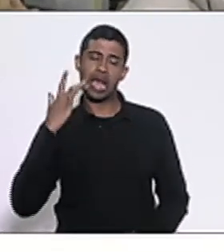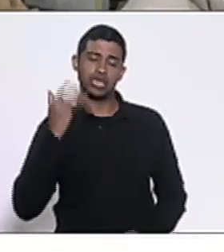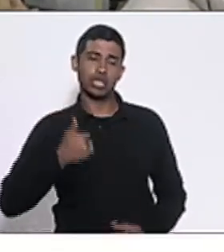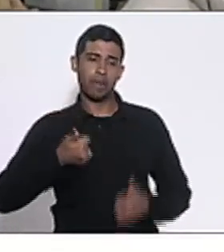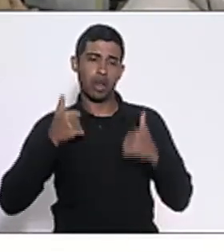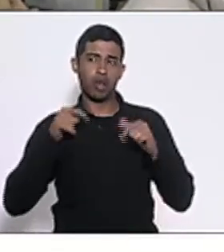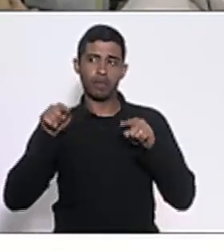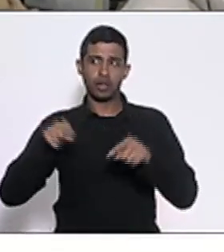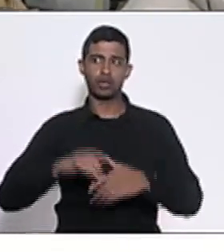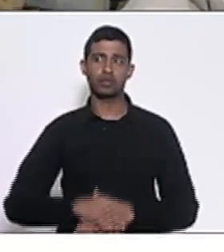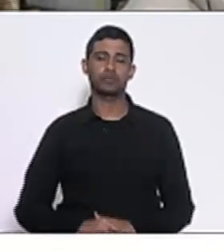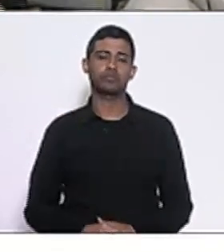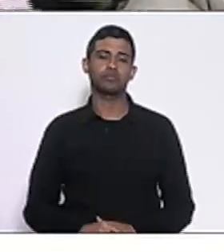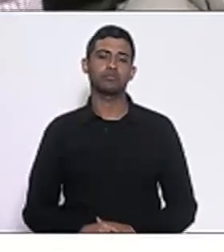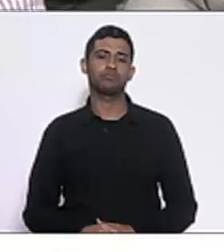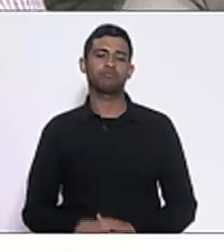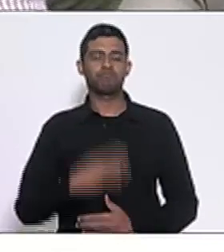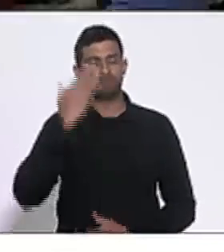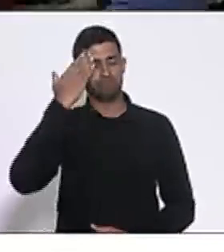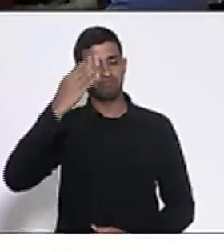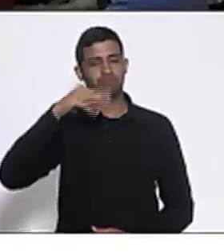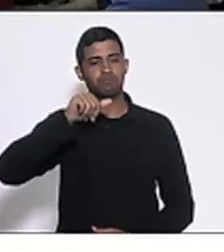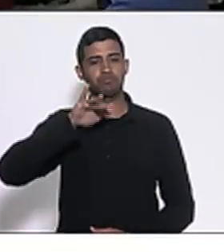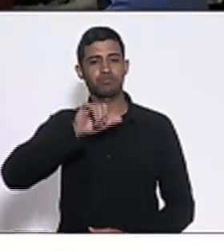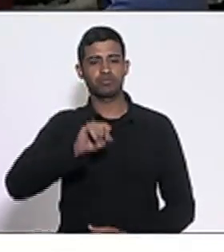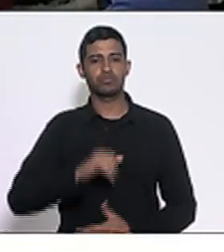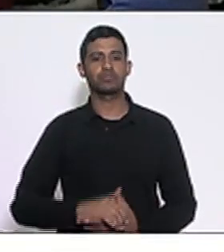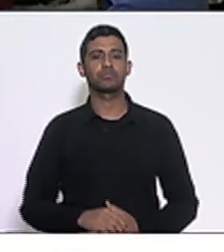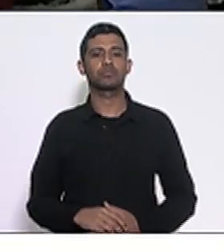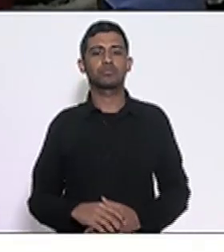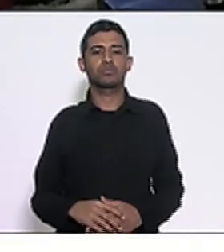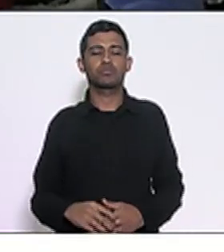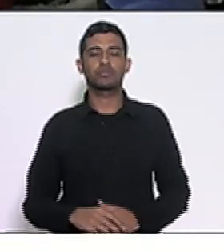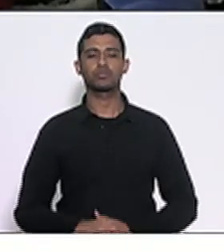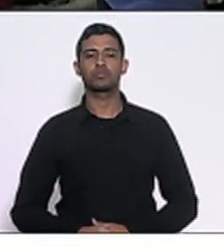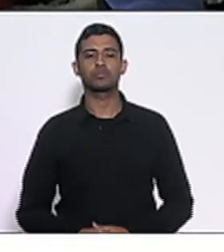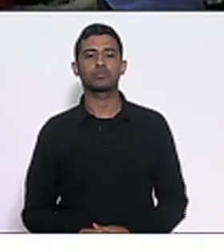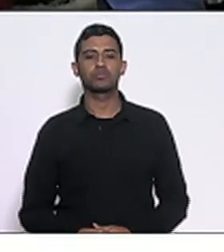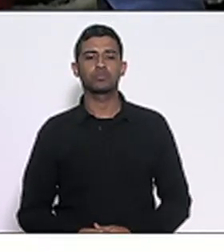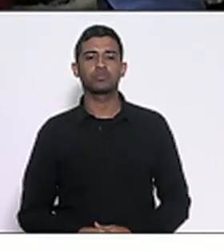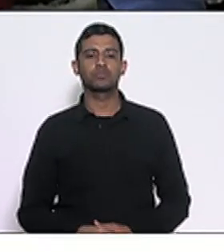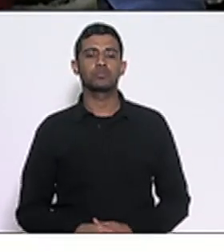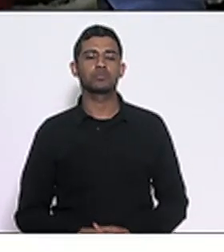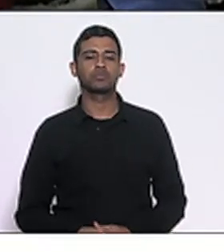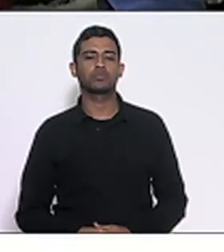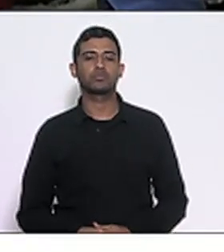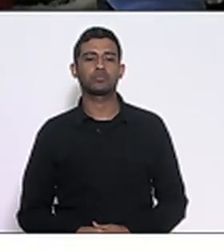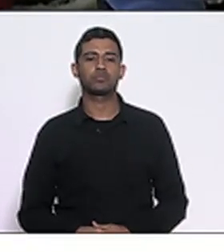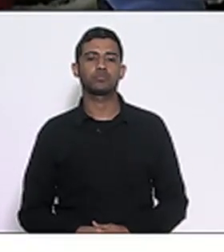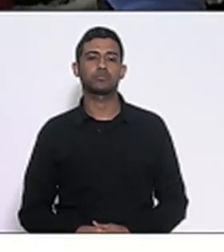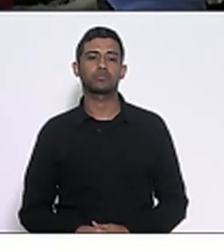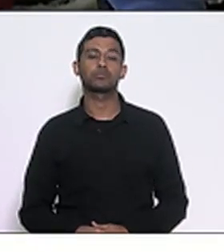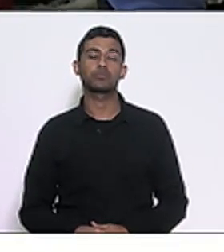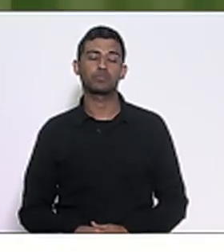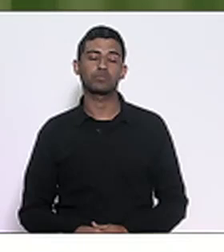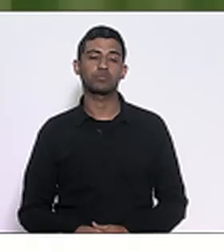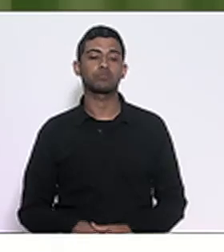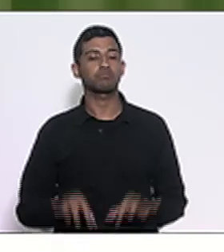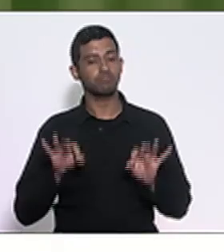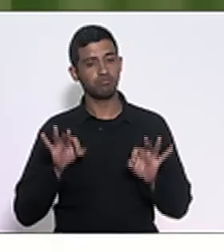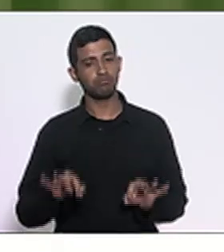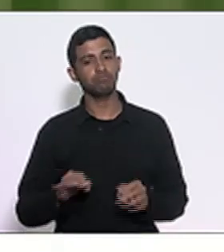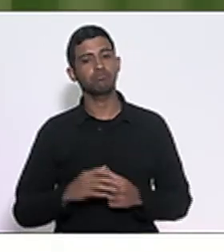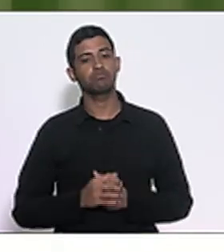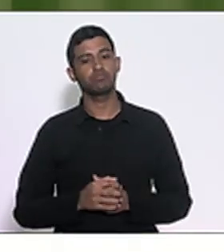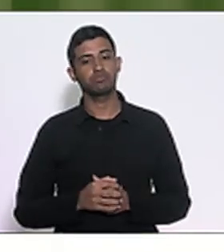ele. Presidente, obrigado, Marcos. Para completar as respostas ao deputado Knobloch. Bom, então é exatamente isso. Faz sentido